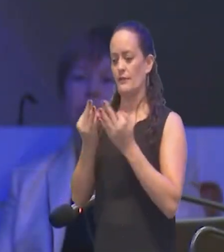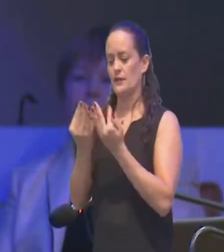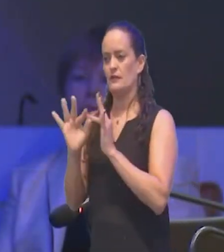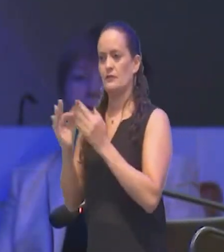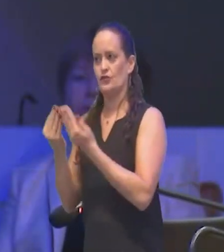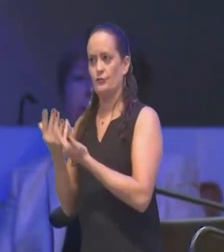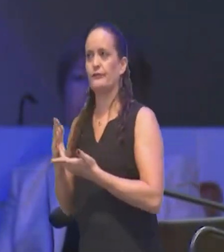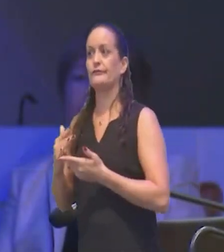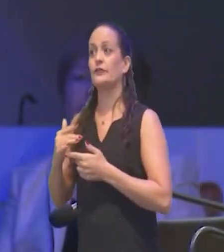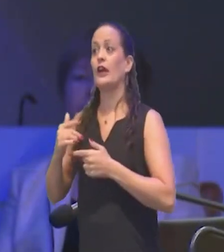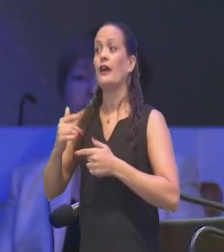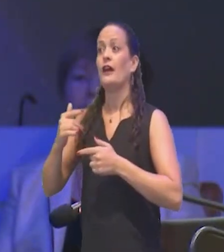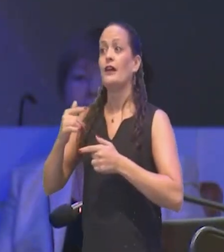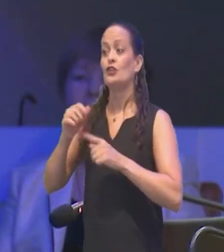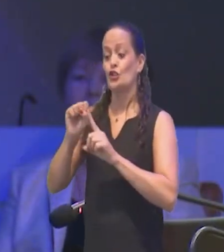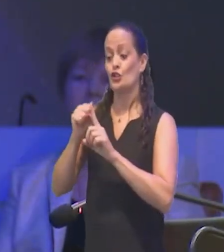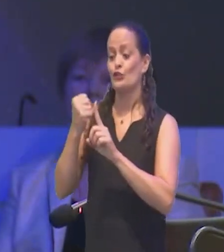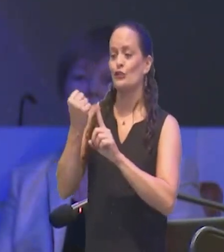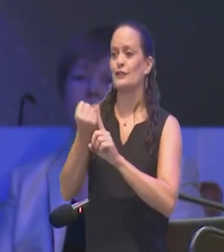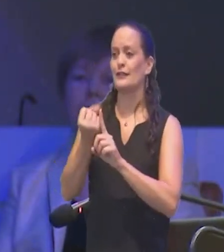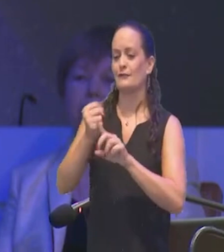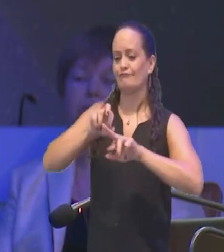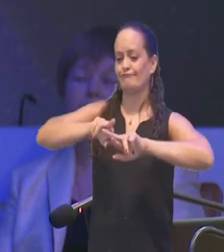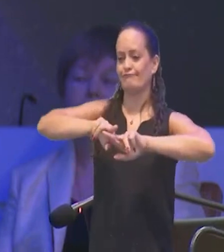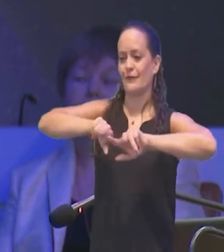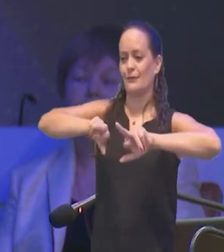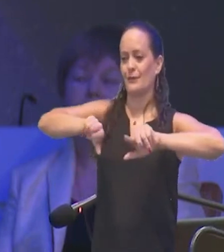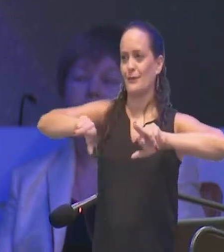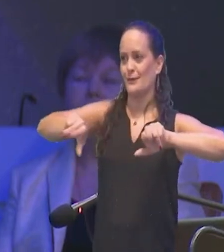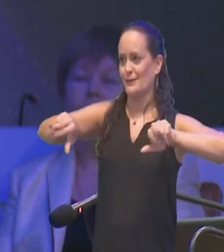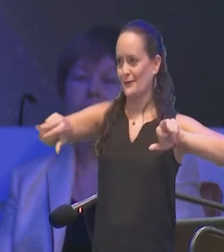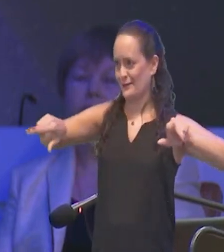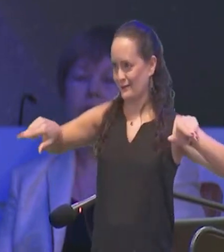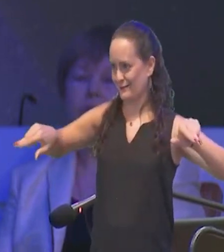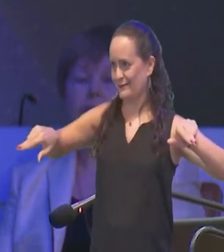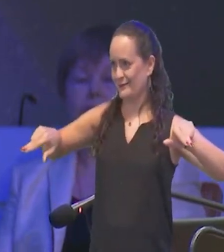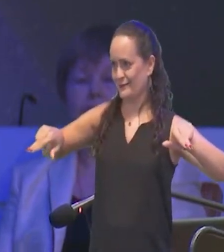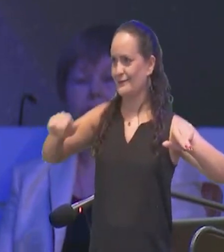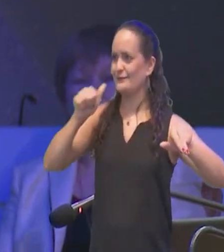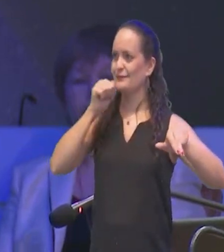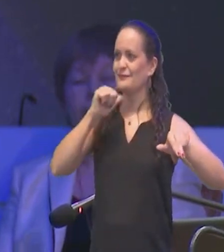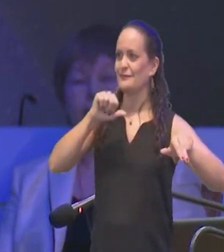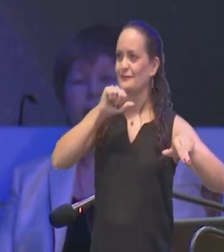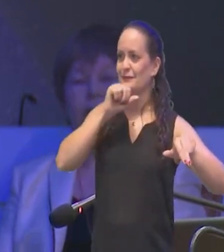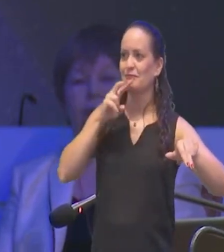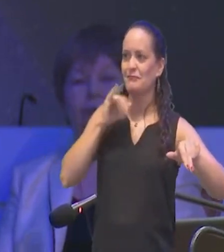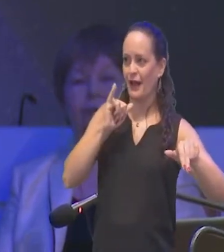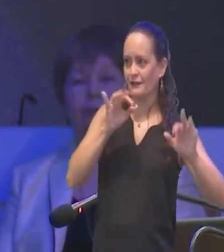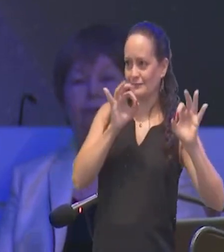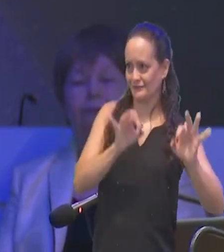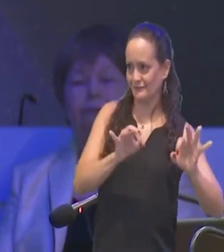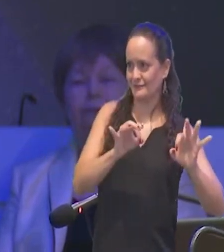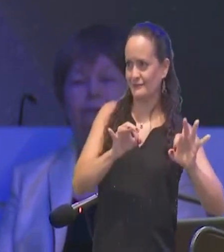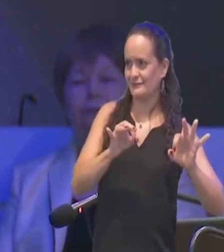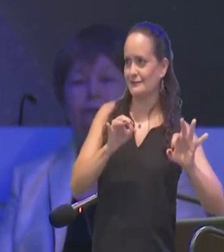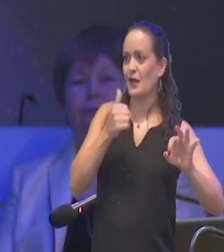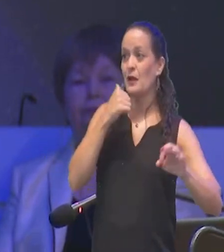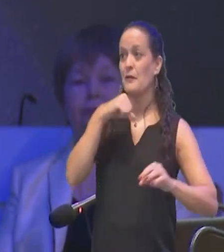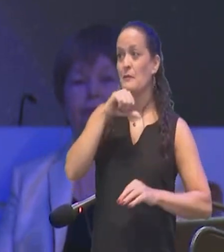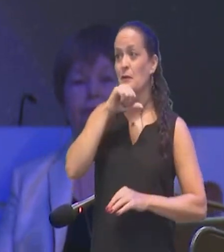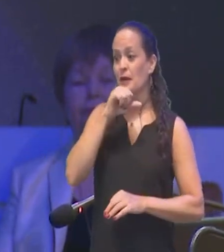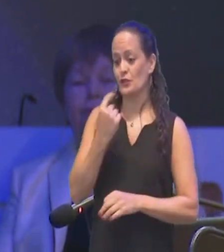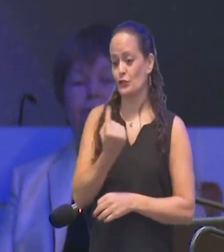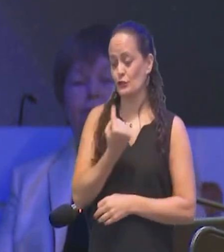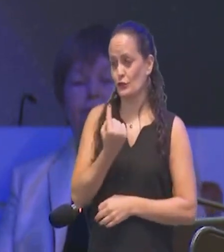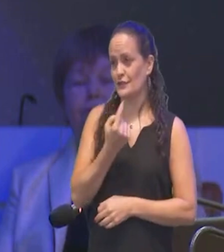nossa sociedade, tendo cada uma delas as suas características. E um detalhe agora, queridos, do